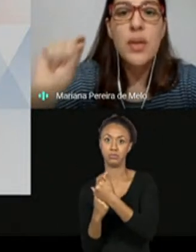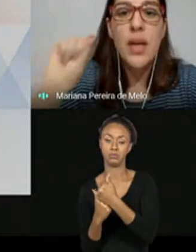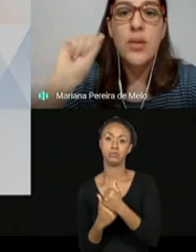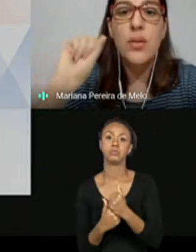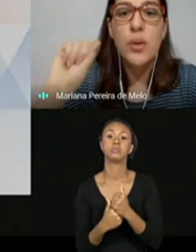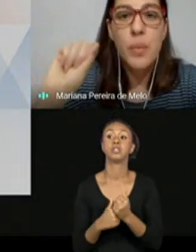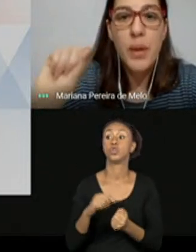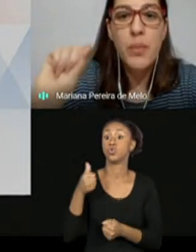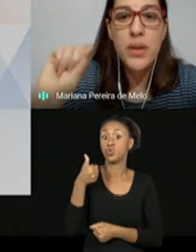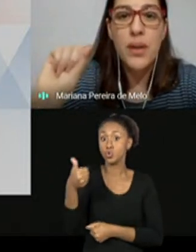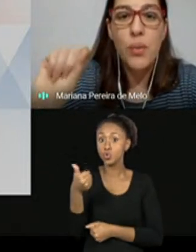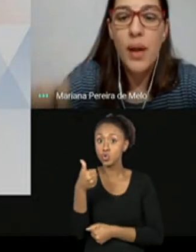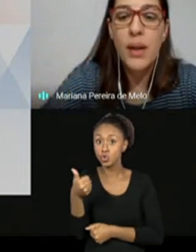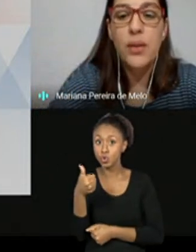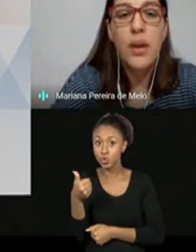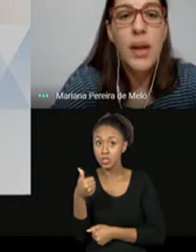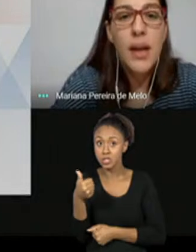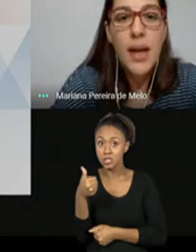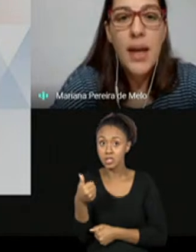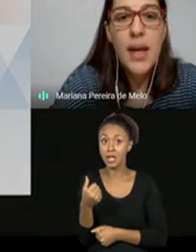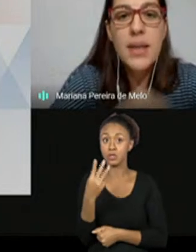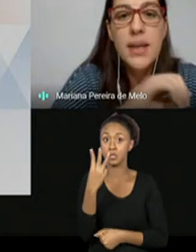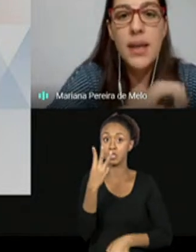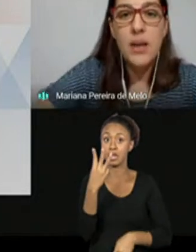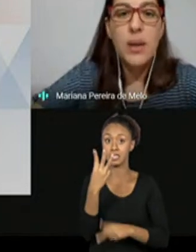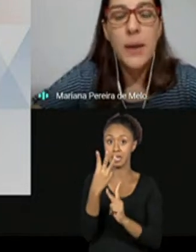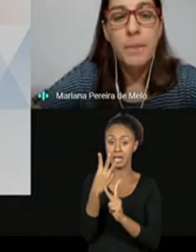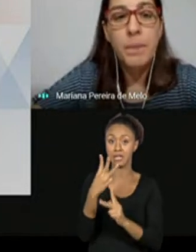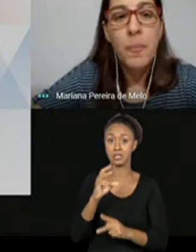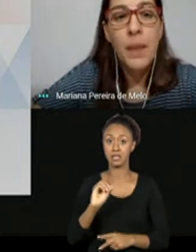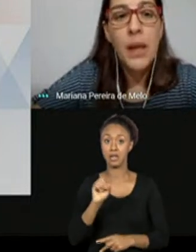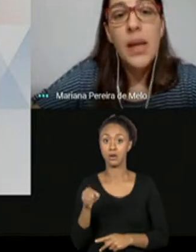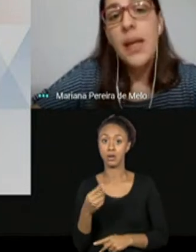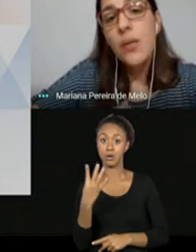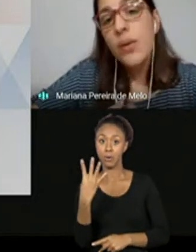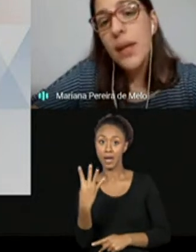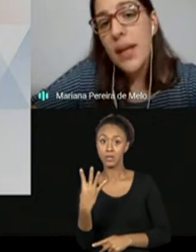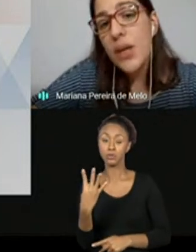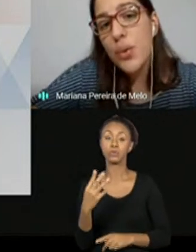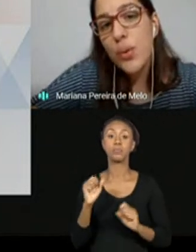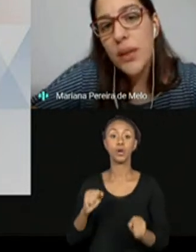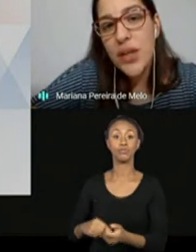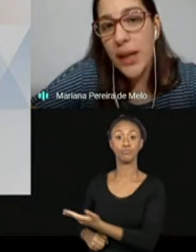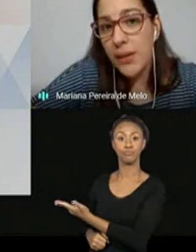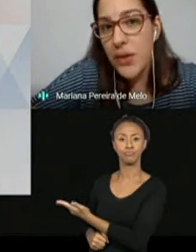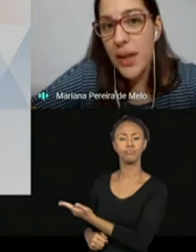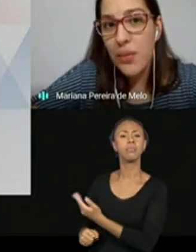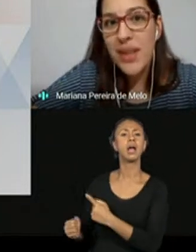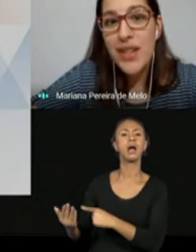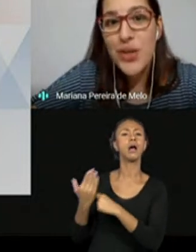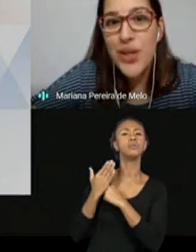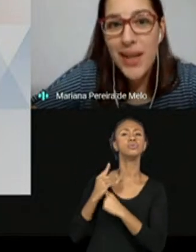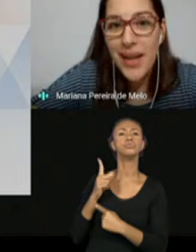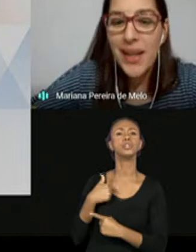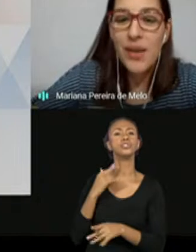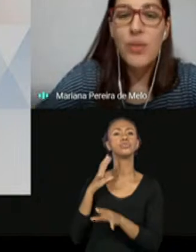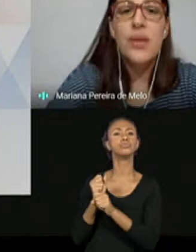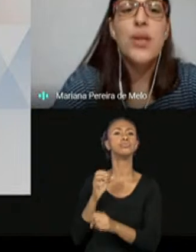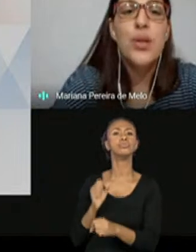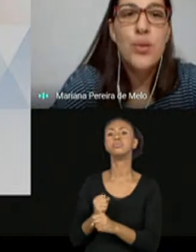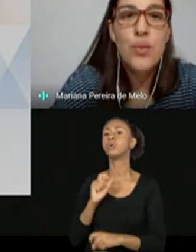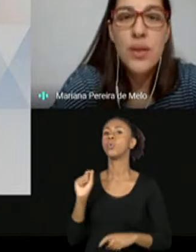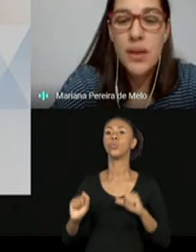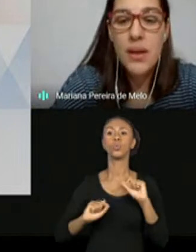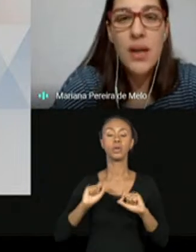de sucesso, nosso p por 0,4, é esse caso aqui. E o que, que ele ajuda a gente? Né? O que, que a gente ganha